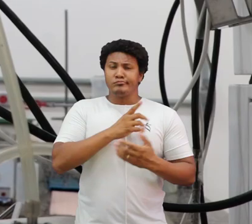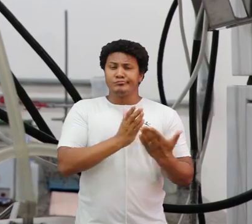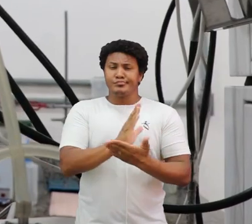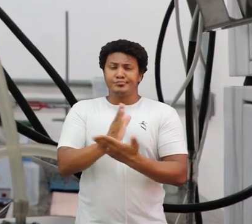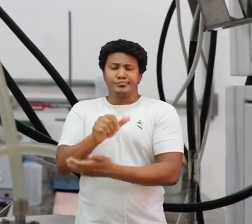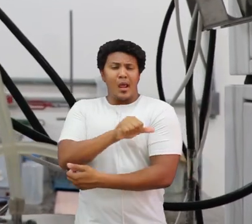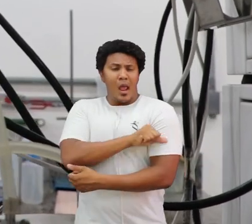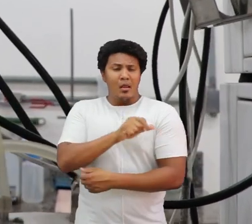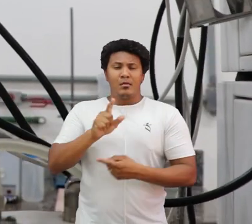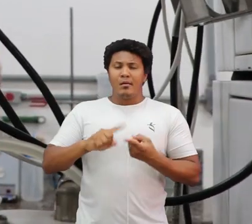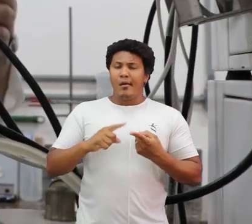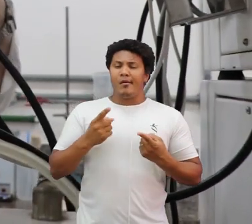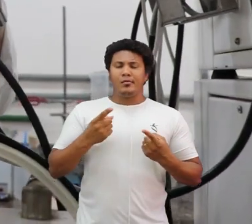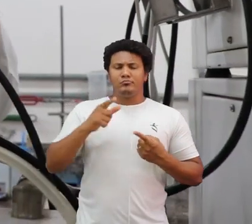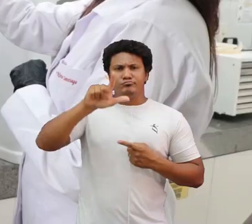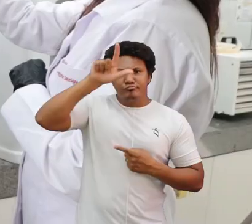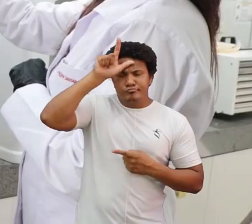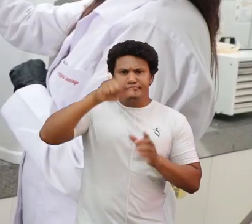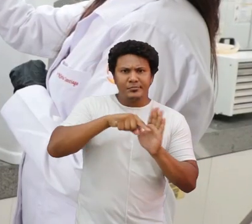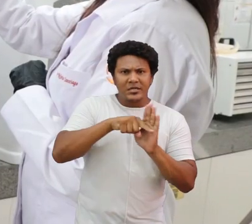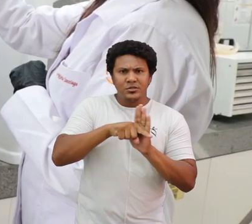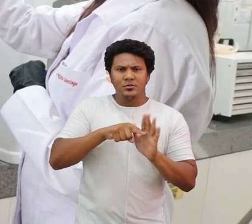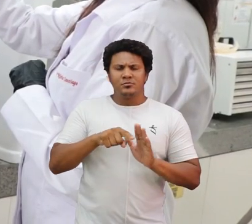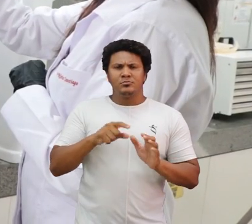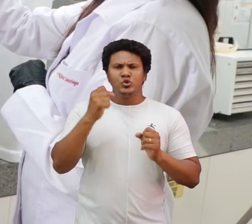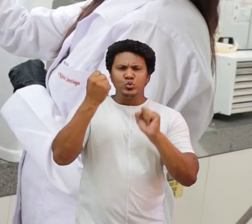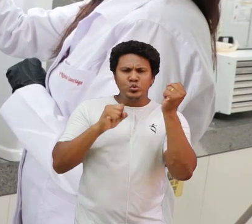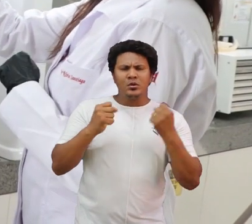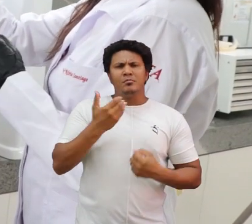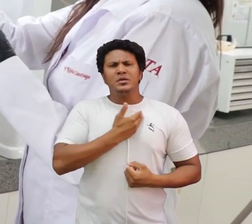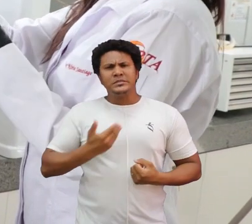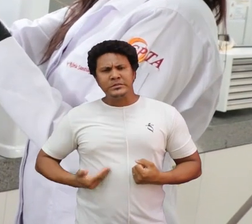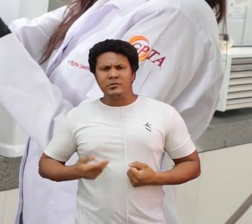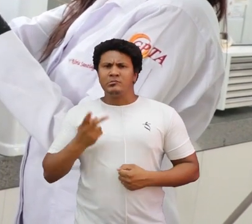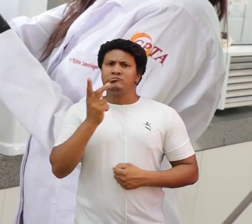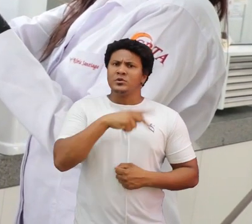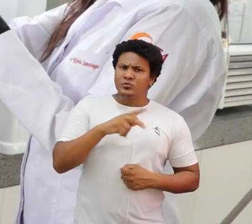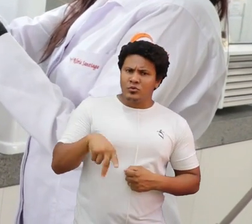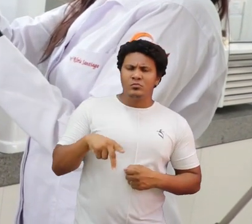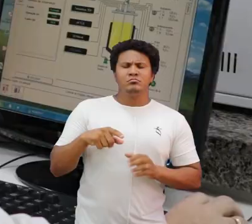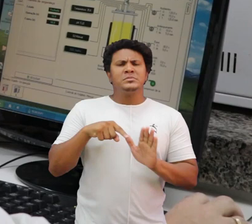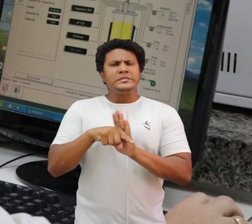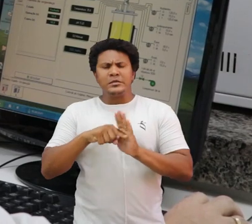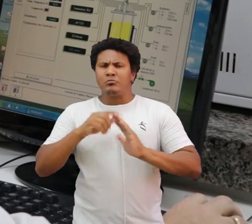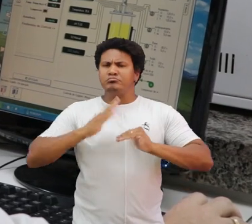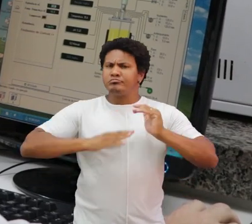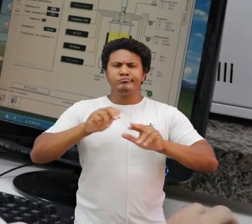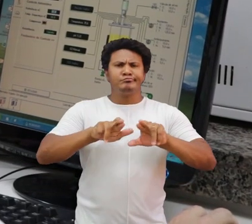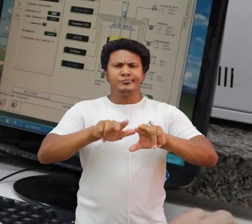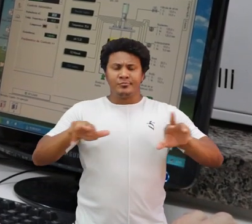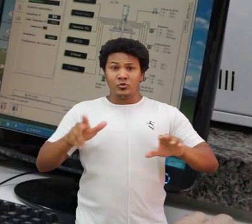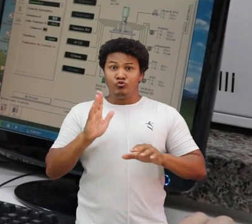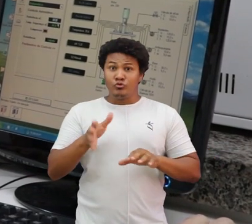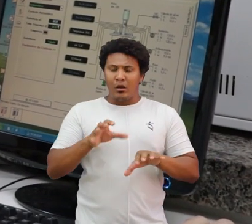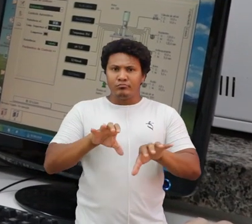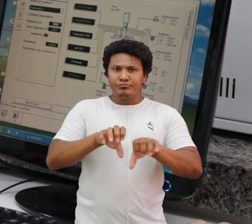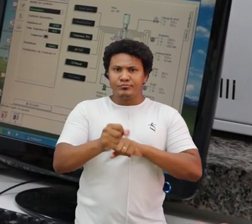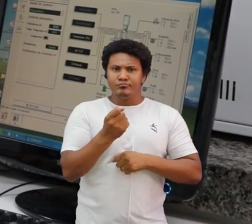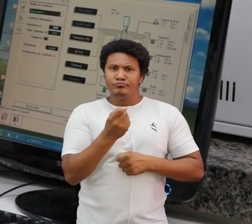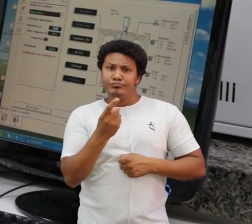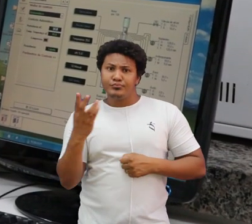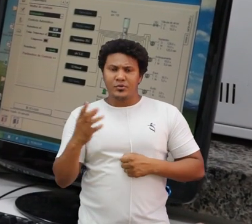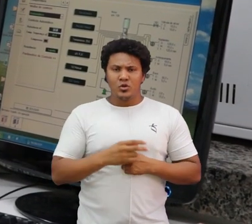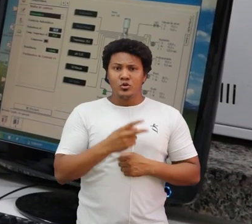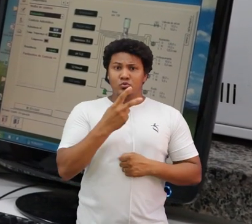em pesquisa e desenvolvimento na indústria ou no governo, ou para serem professores e pesquisadores. Já foram formados